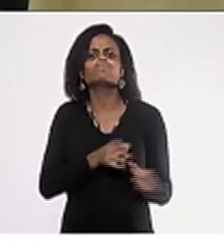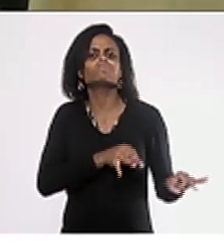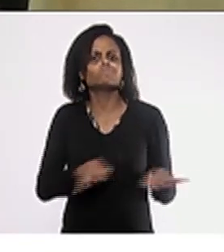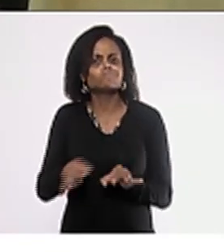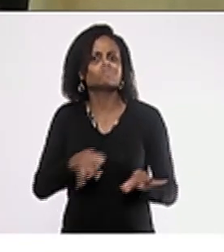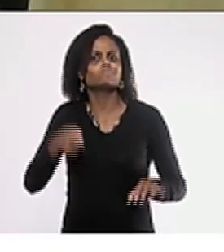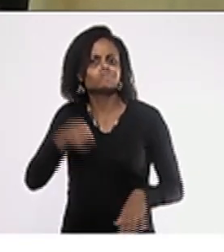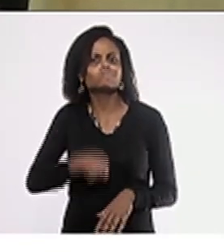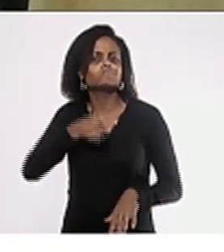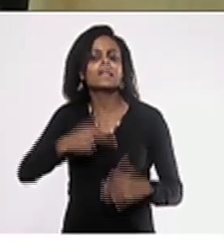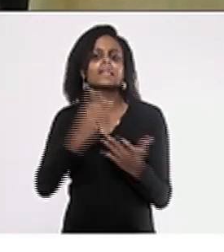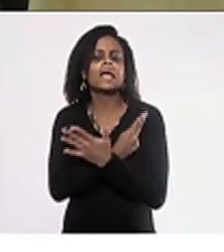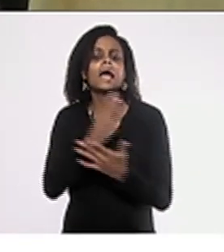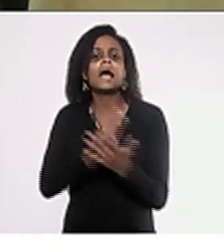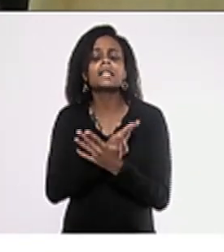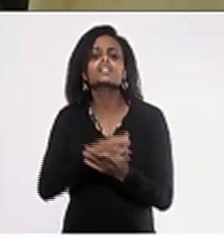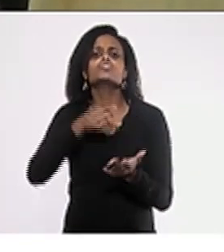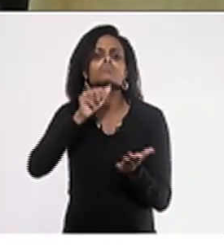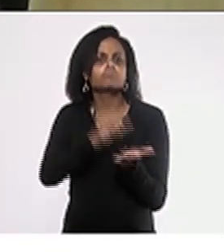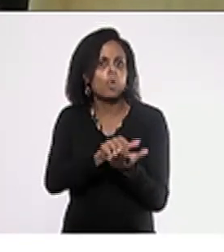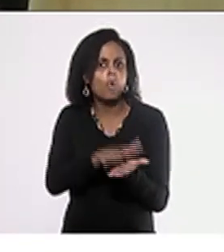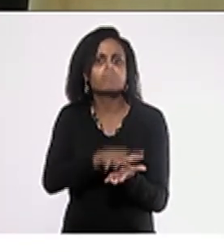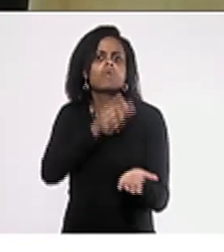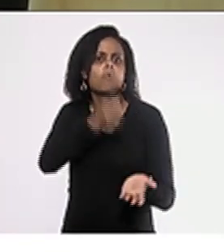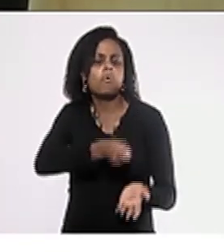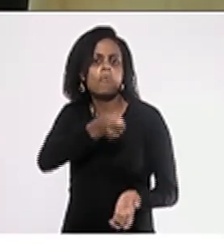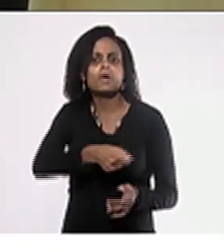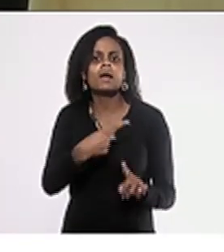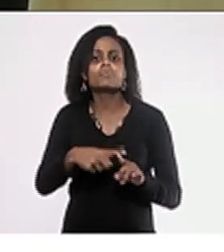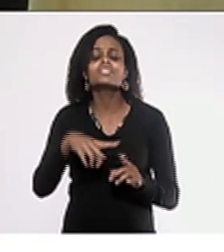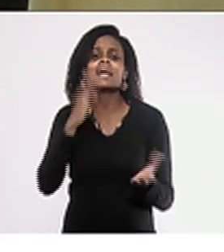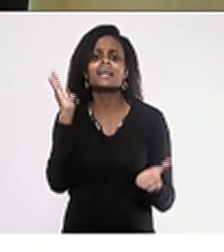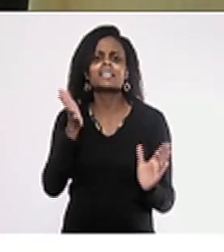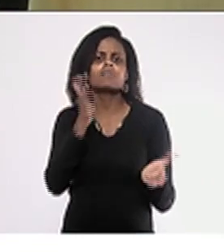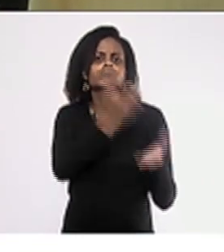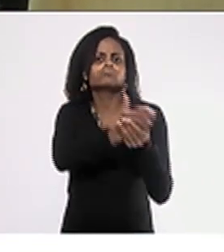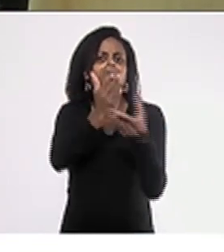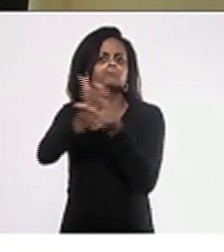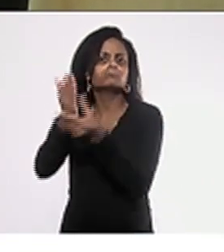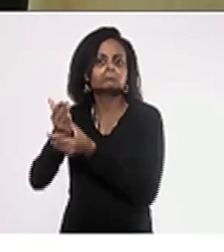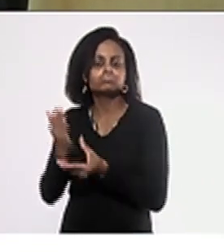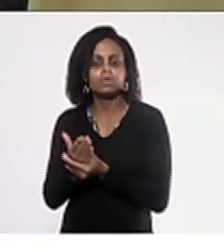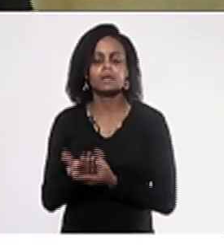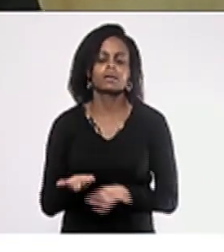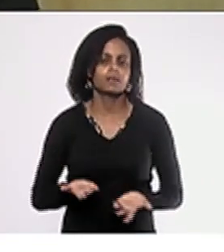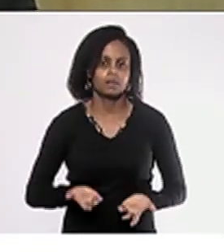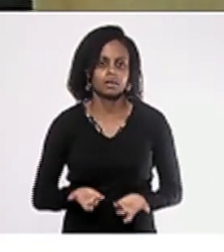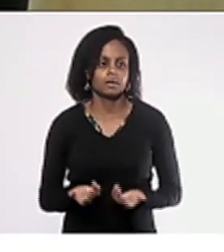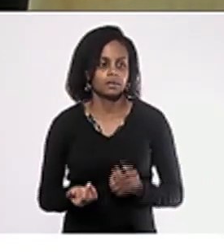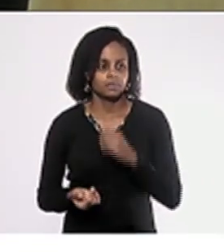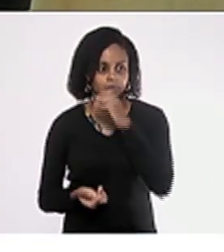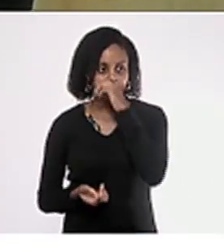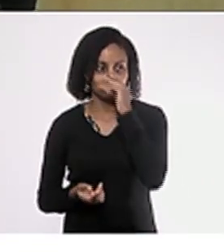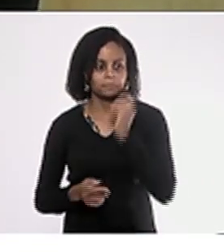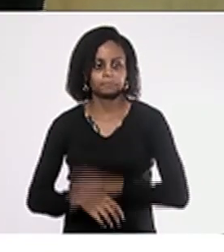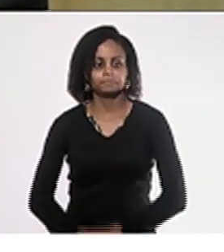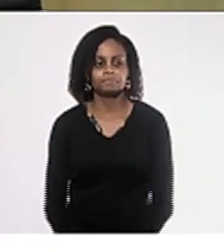tais cobranças, sendo o tema objeto de inúmeras ações judiciais com êxito para os consumidores?